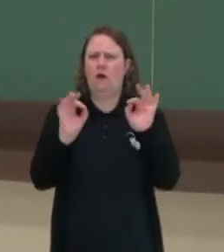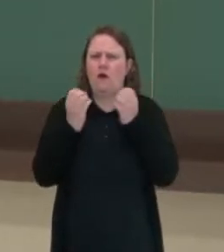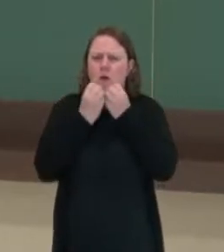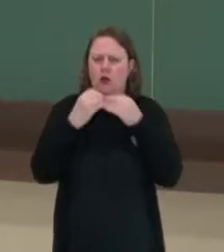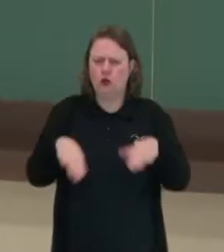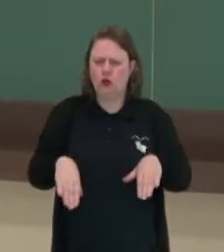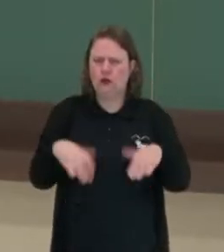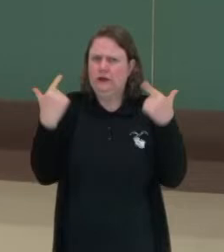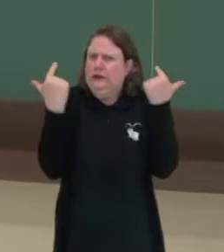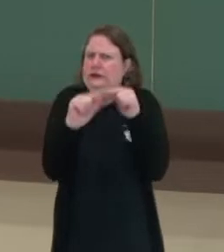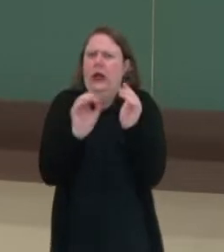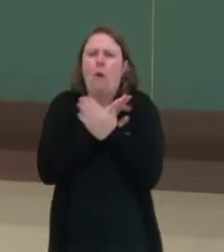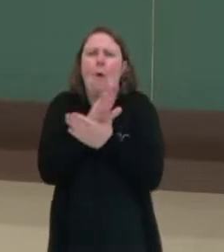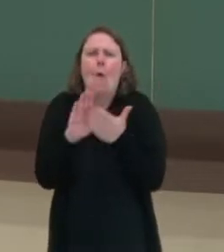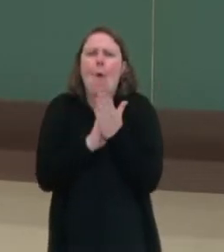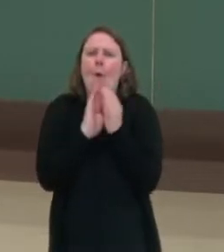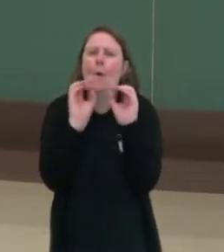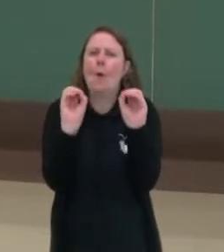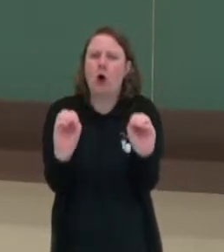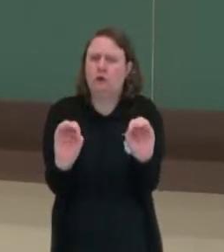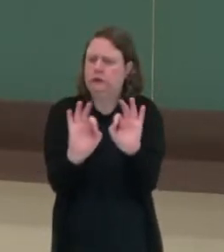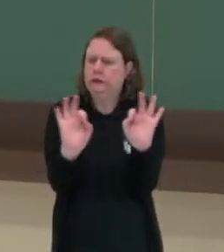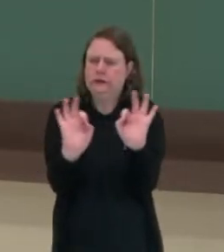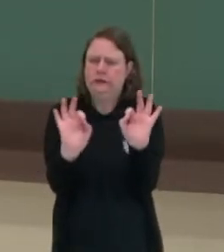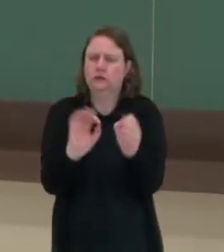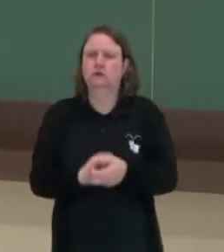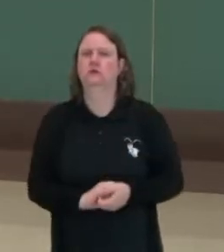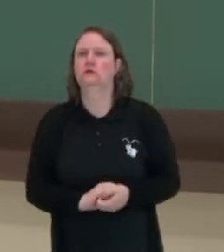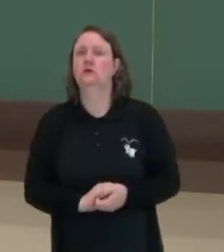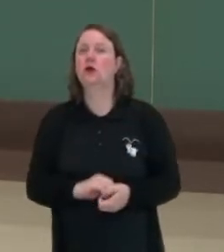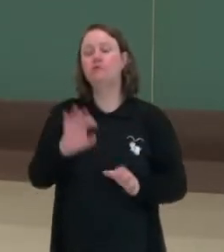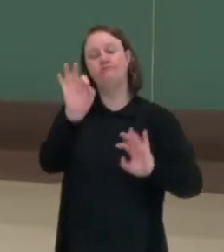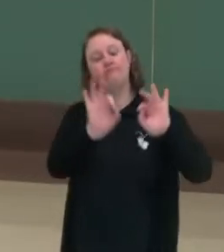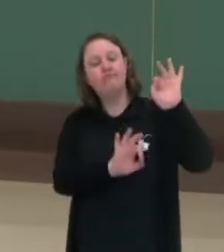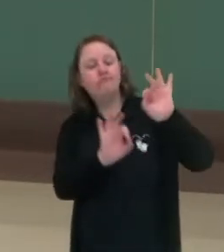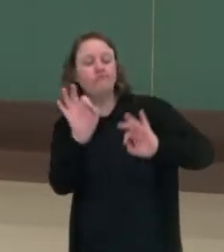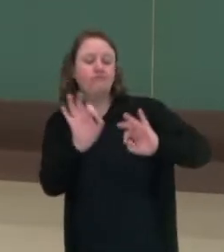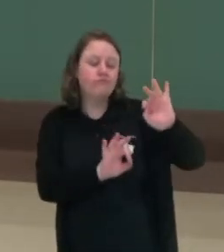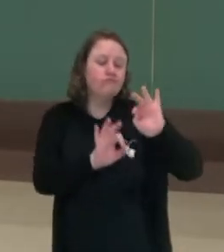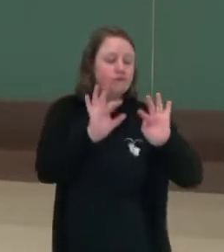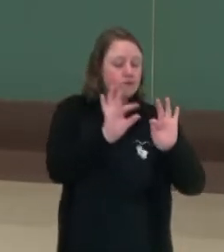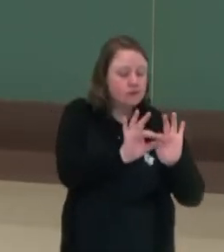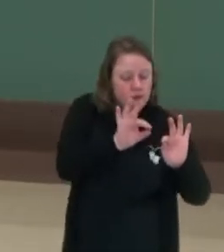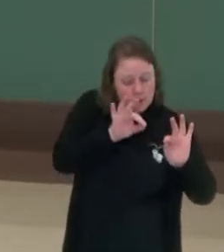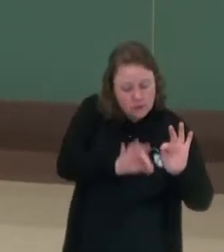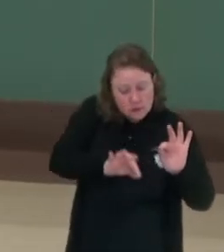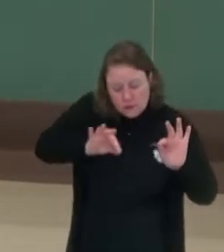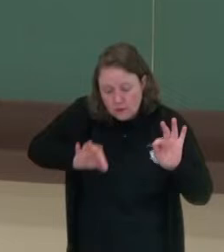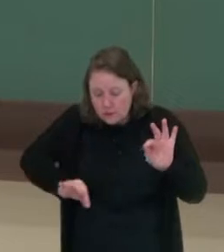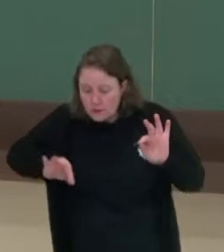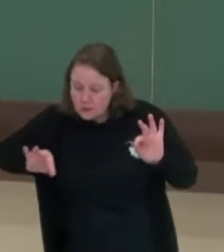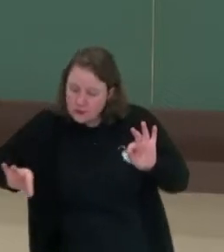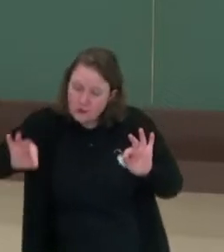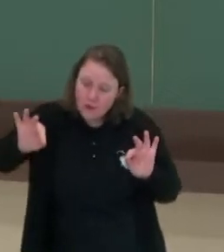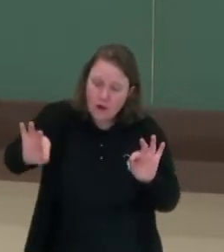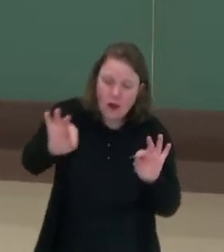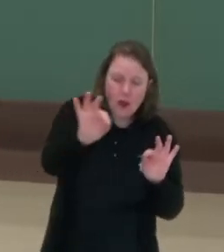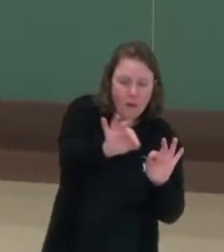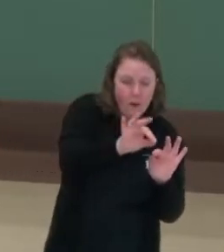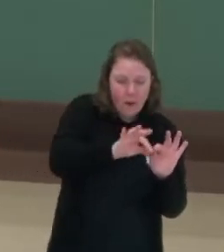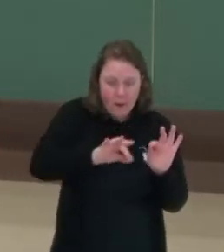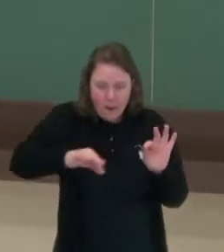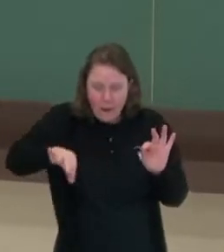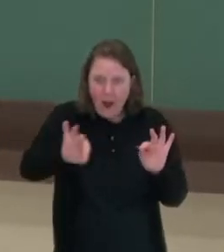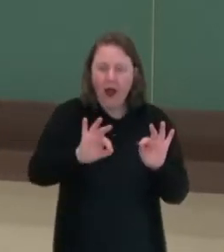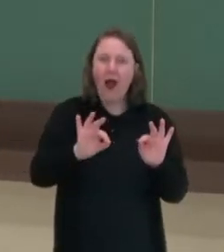dela mesma sendo organizados de uma maneira que torne bonito aos olhos das pessoas